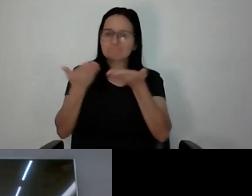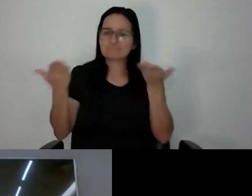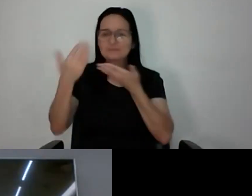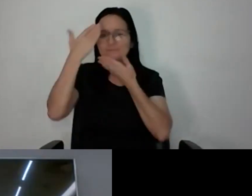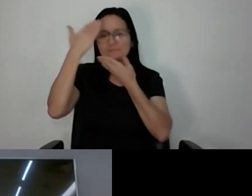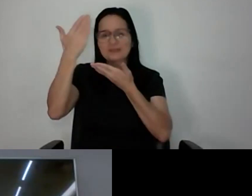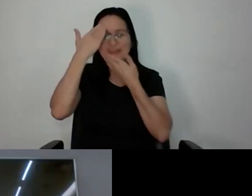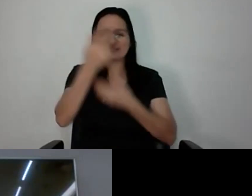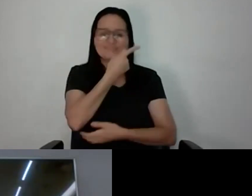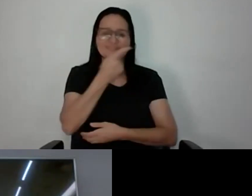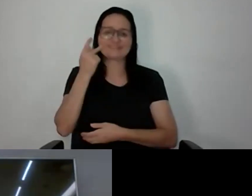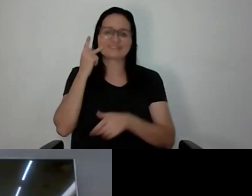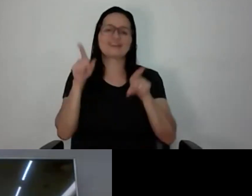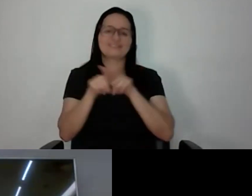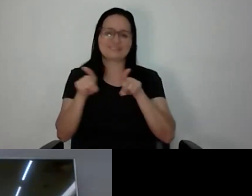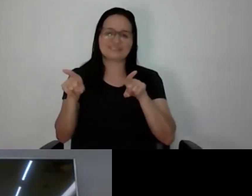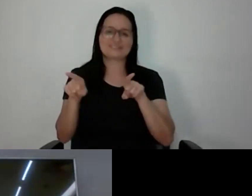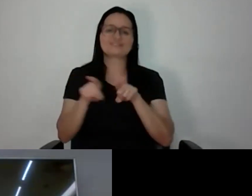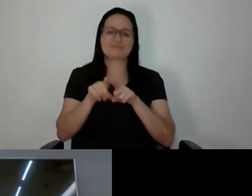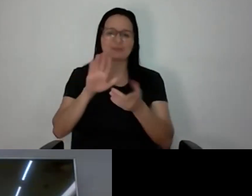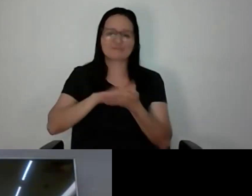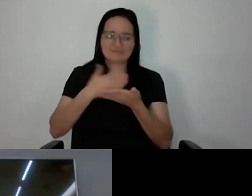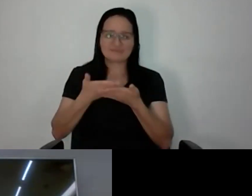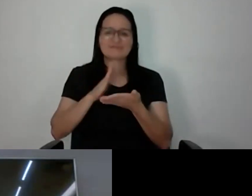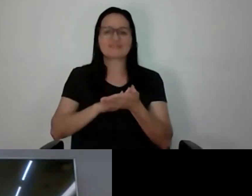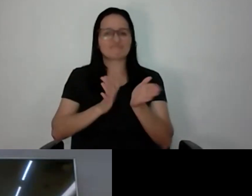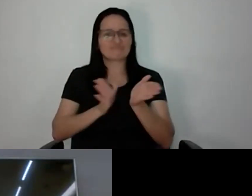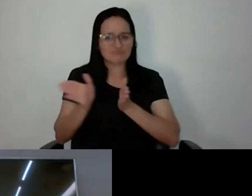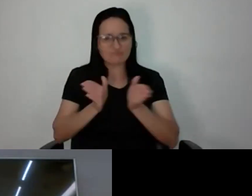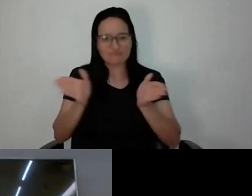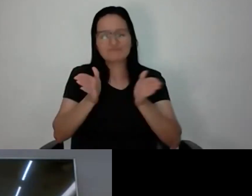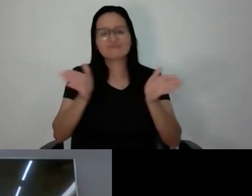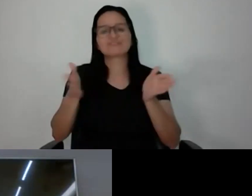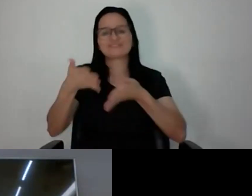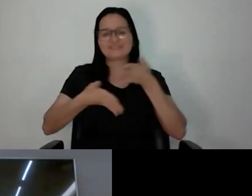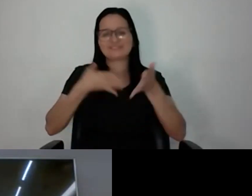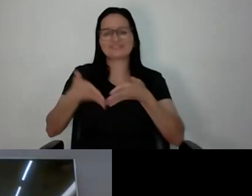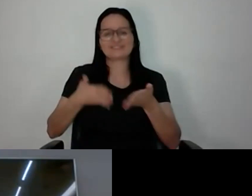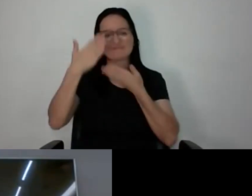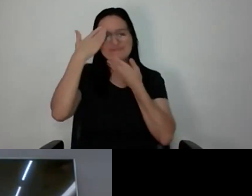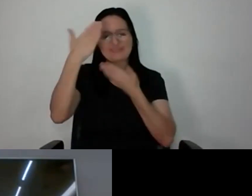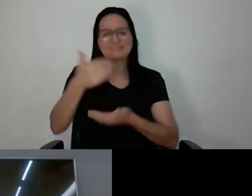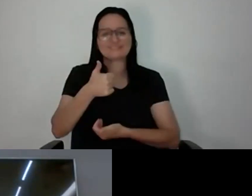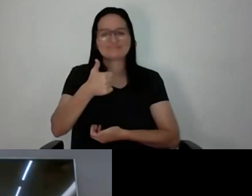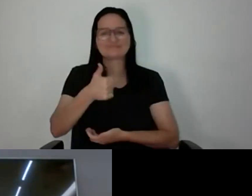professora Kelly, pela gentileza aí da acessibilidade em Libras. Muito obrigada.